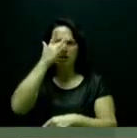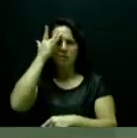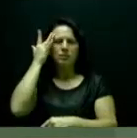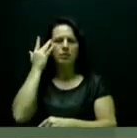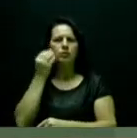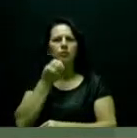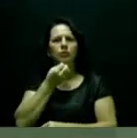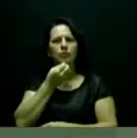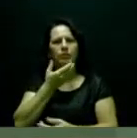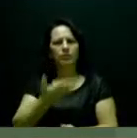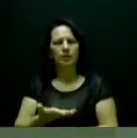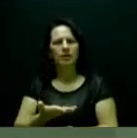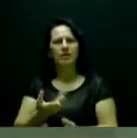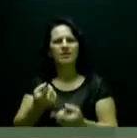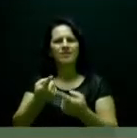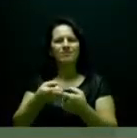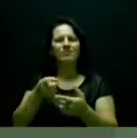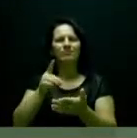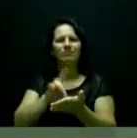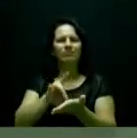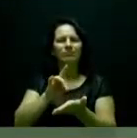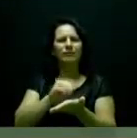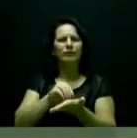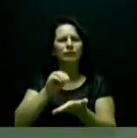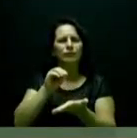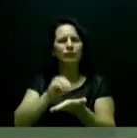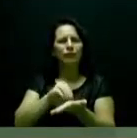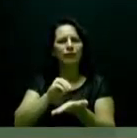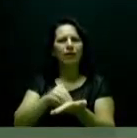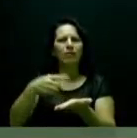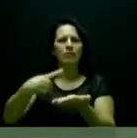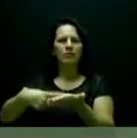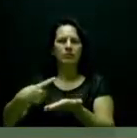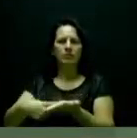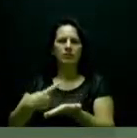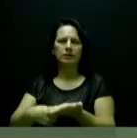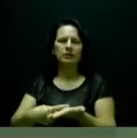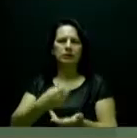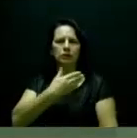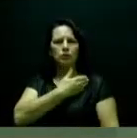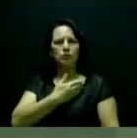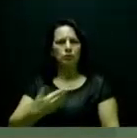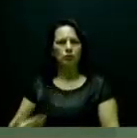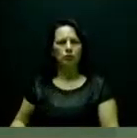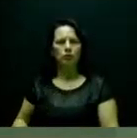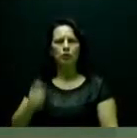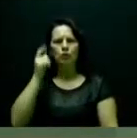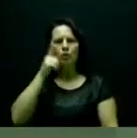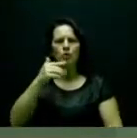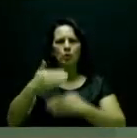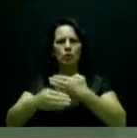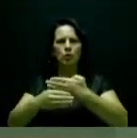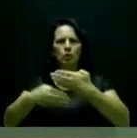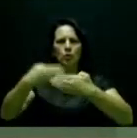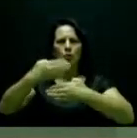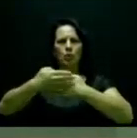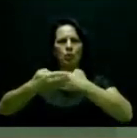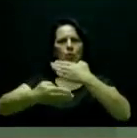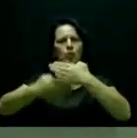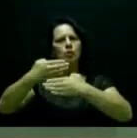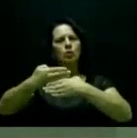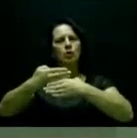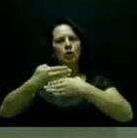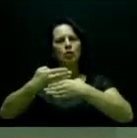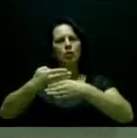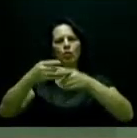Mas é de muita incompetência, né? De muita negligência, né? O governo não conseguir construir uma